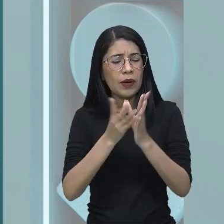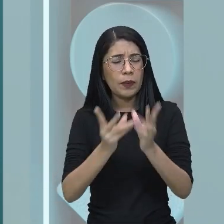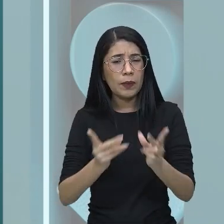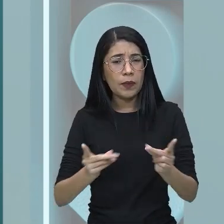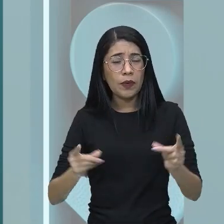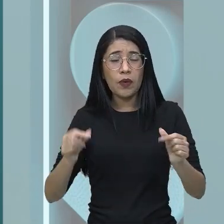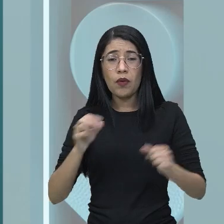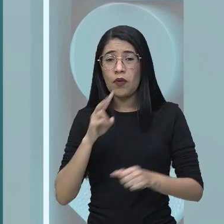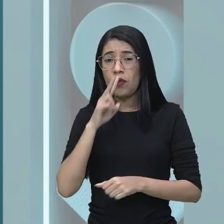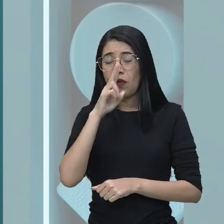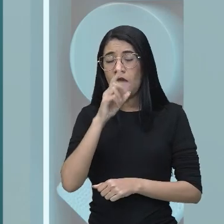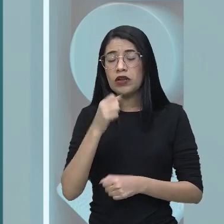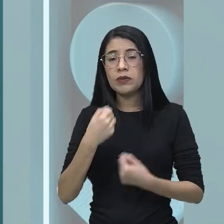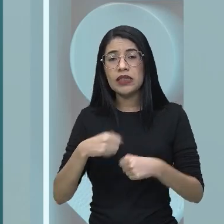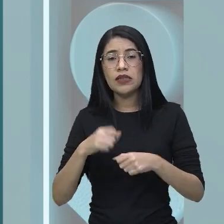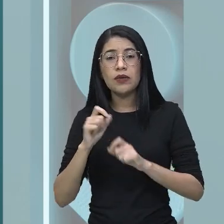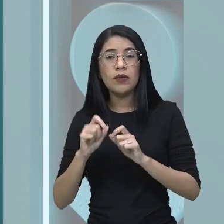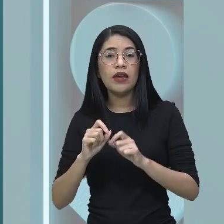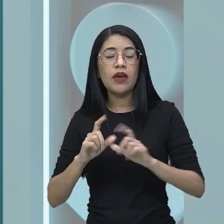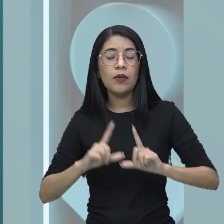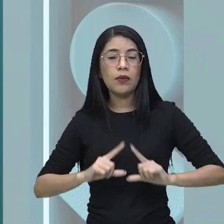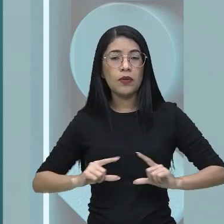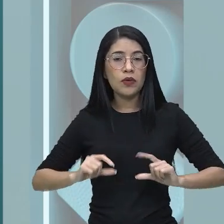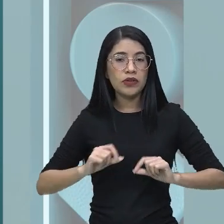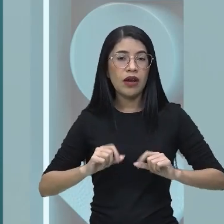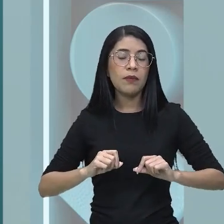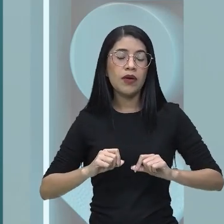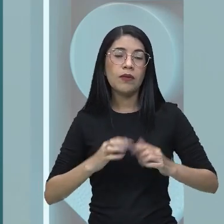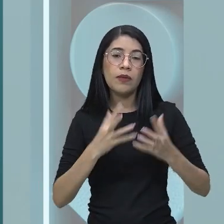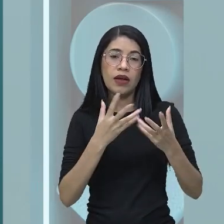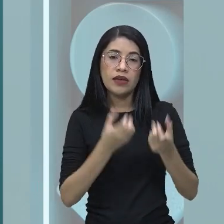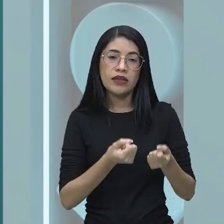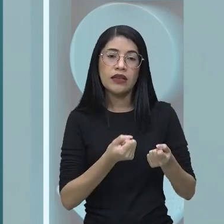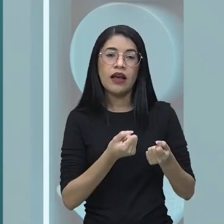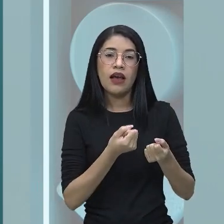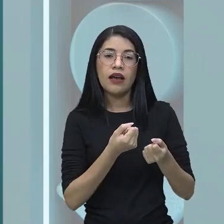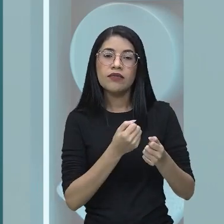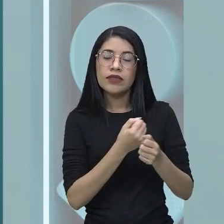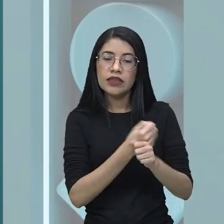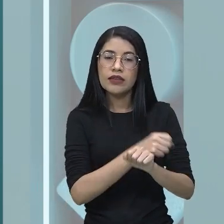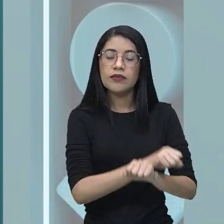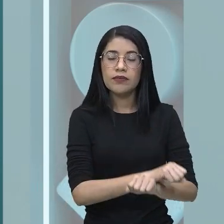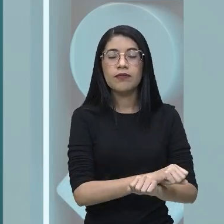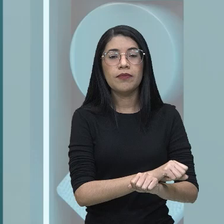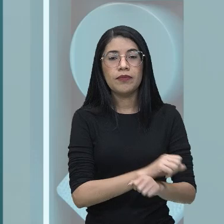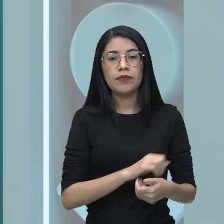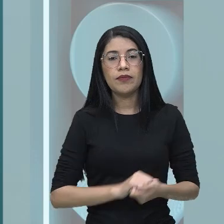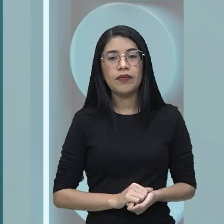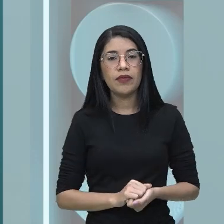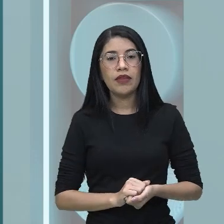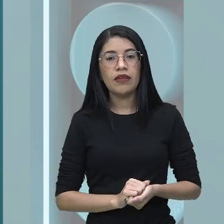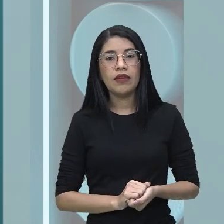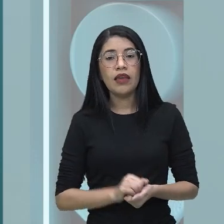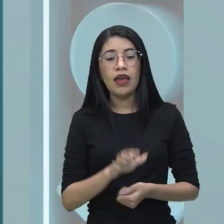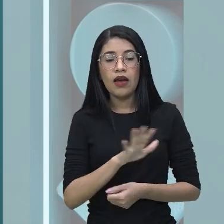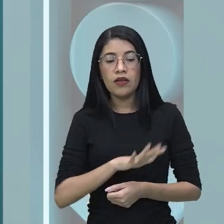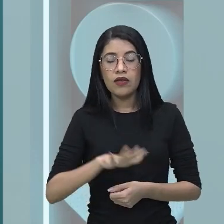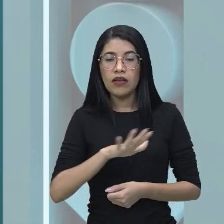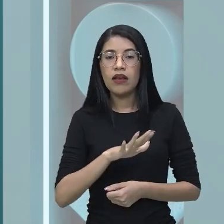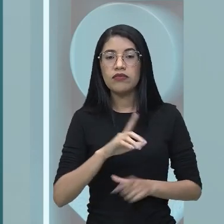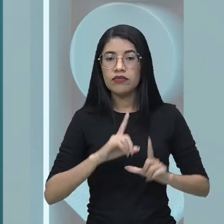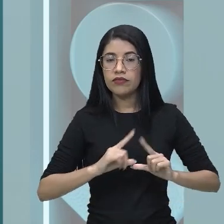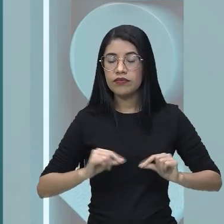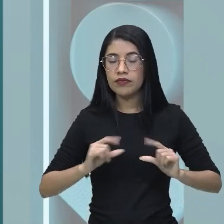isso forçou o Japão a se render durante a guerra e pois fim a Segunda Guerra Mundial que ainda ocorria naquela região então